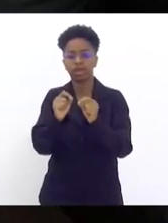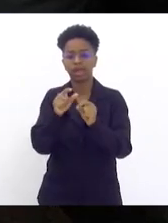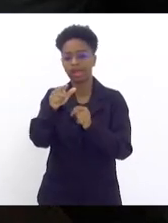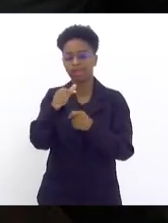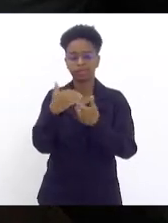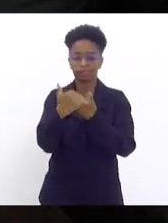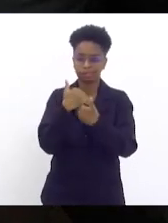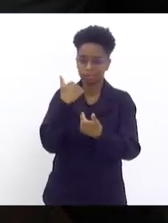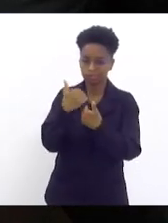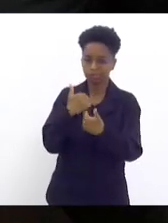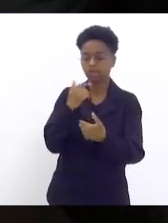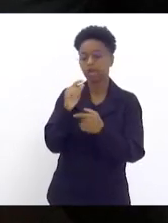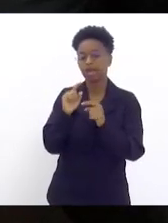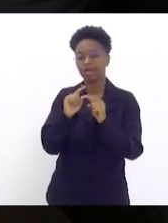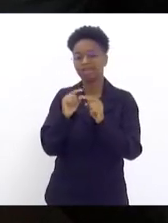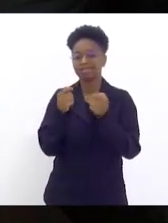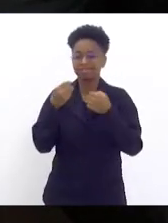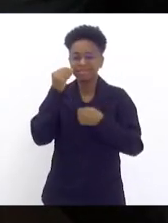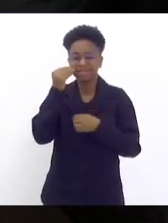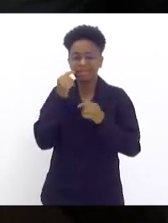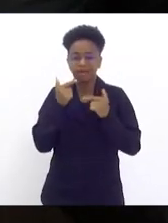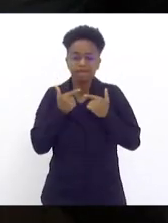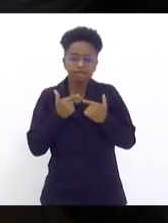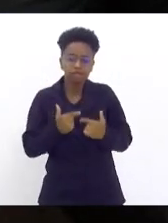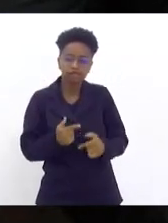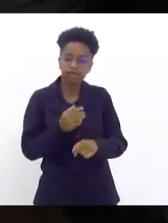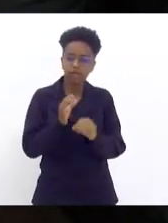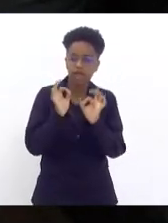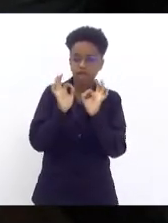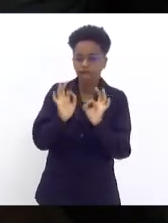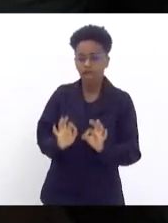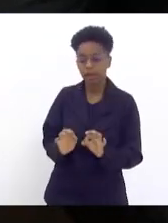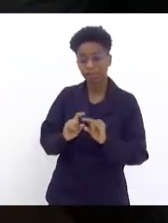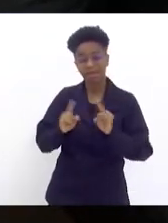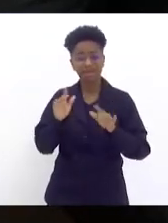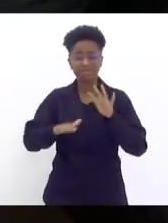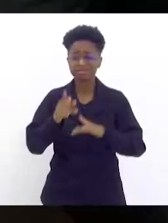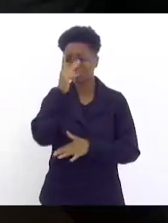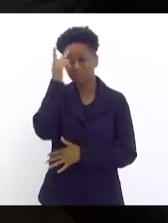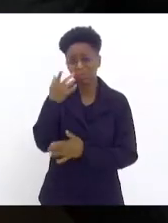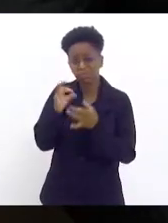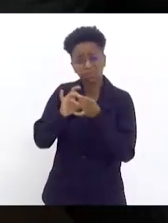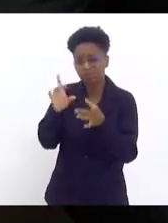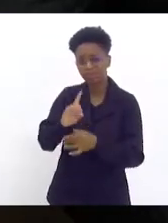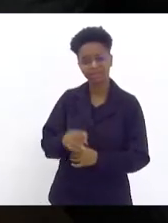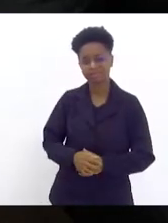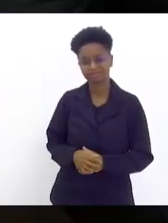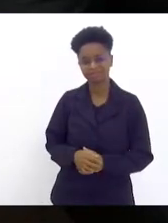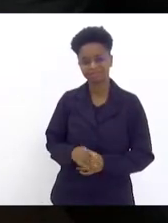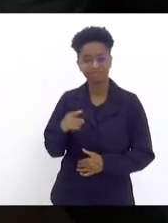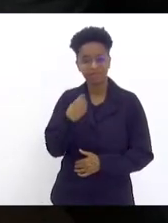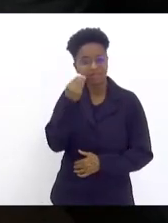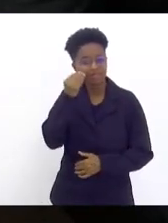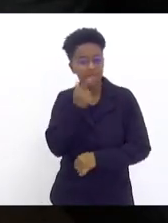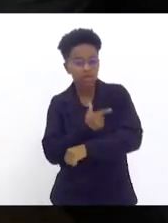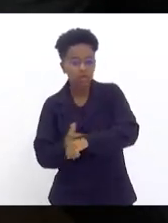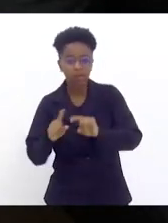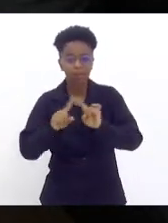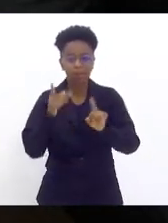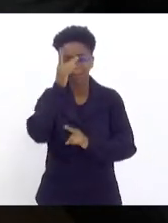a maior elegância possível mas às vezes as pessoas não deixam então a gente quer ser elegante Mas essas pessoas não deixam